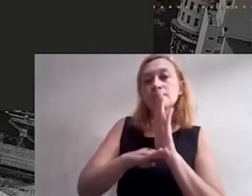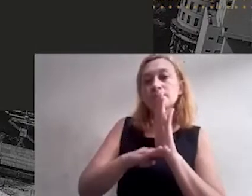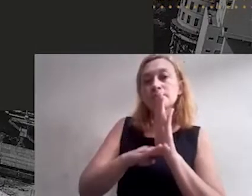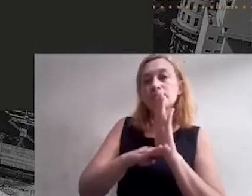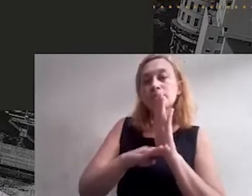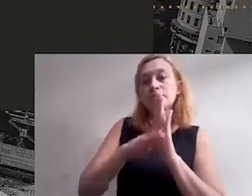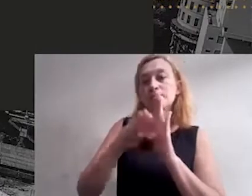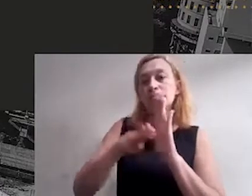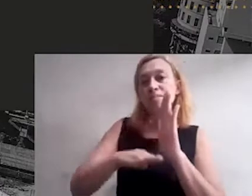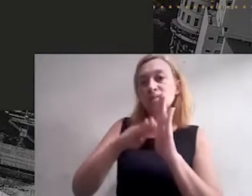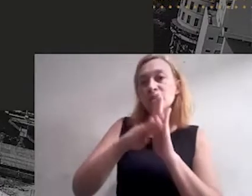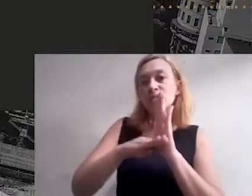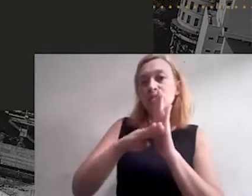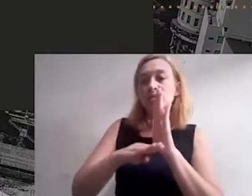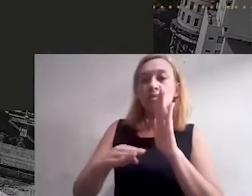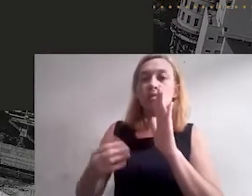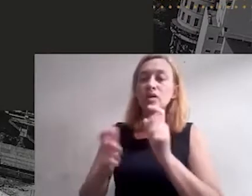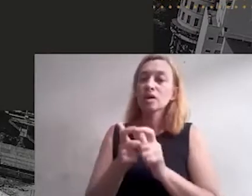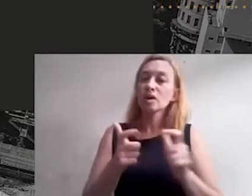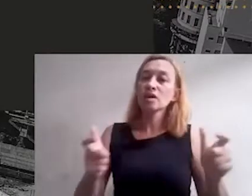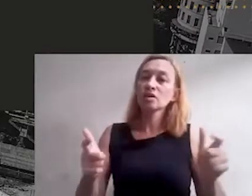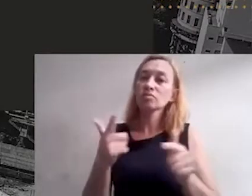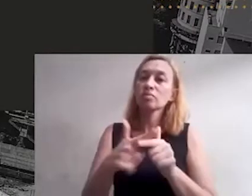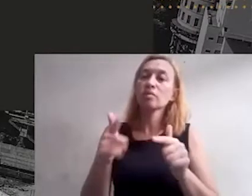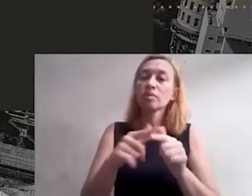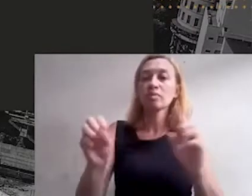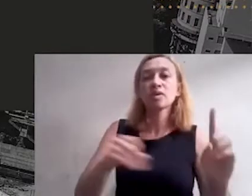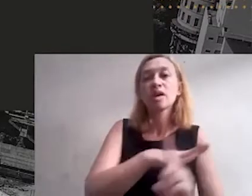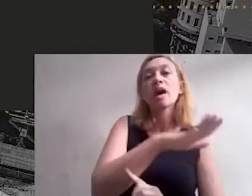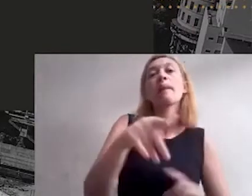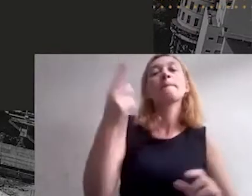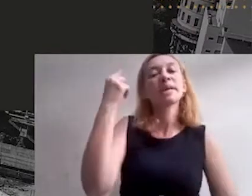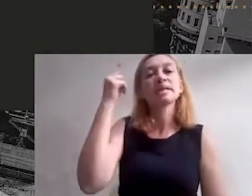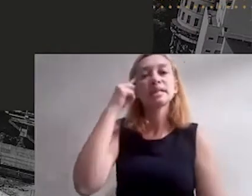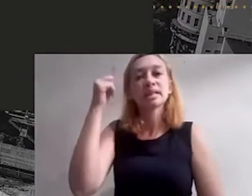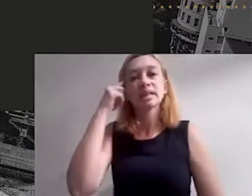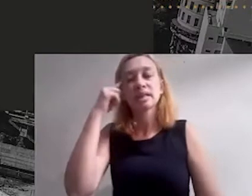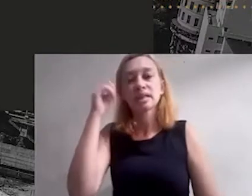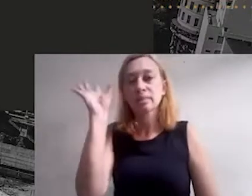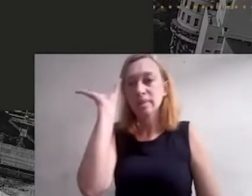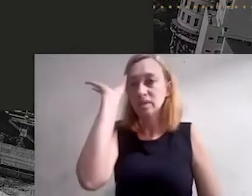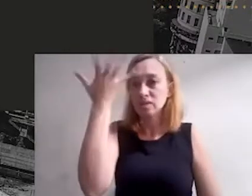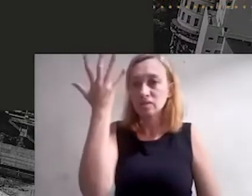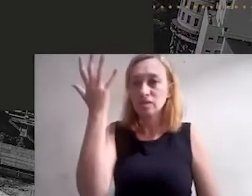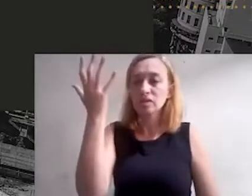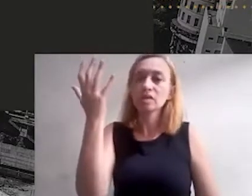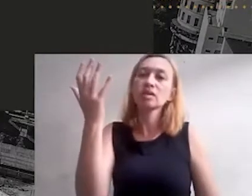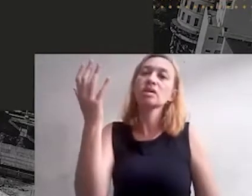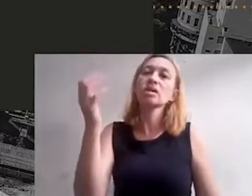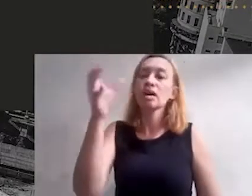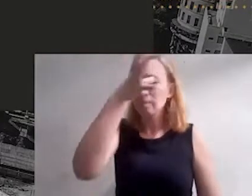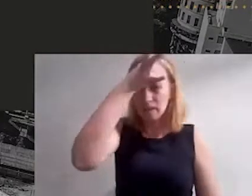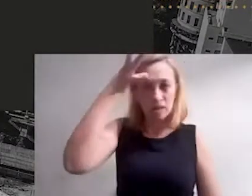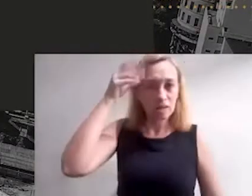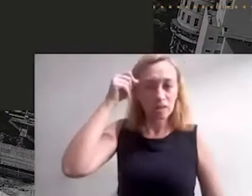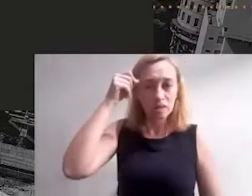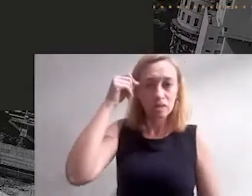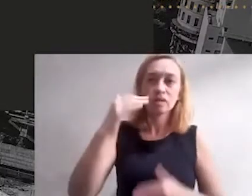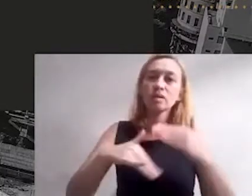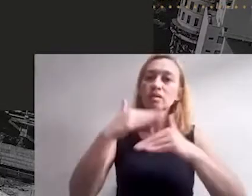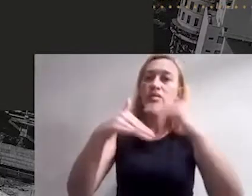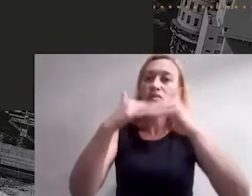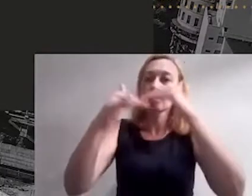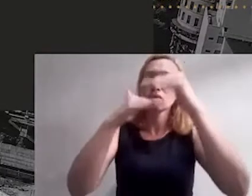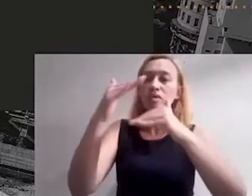gerou prosperidade. Então a gente tem que pensar em soluções para a Amazônia que gerem prosperidade, e a principal delas é usar a